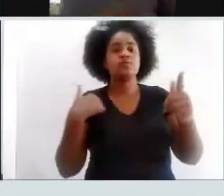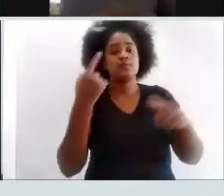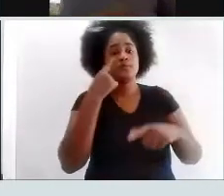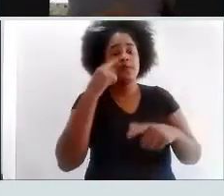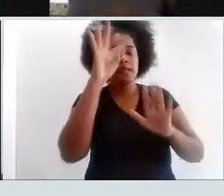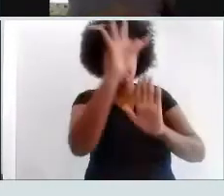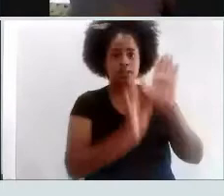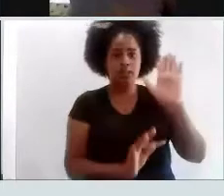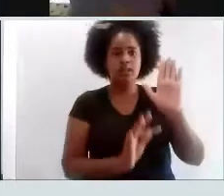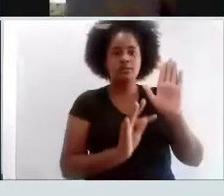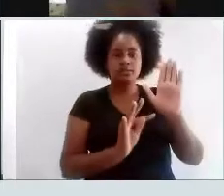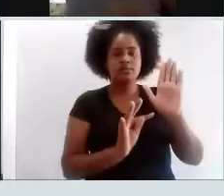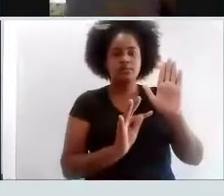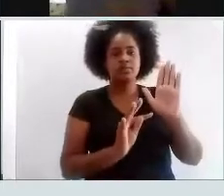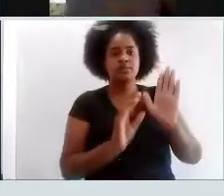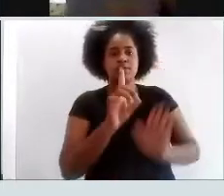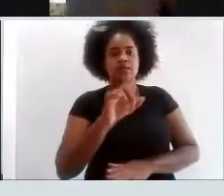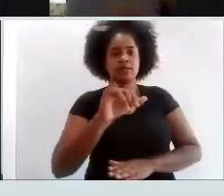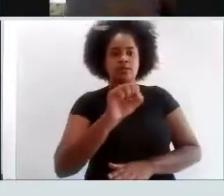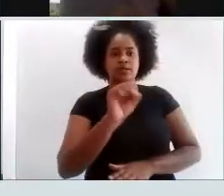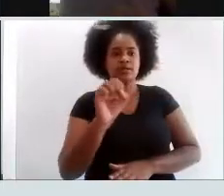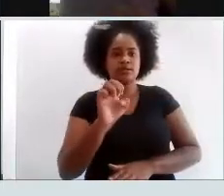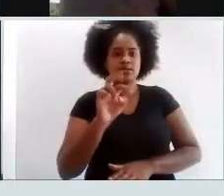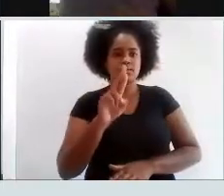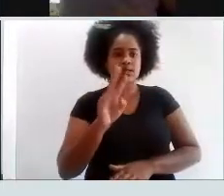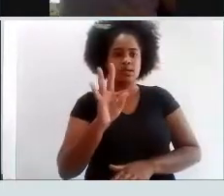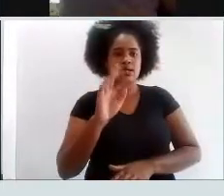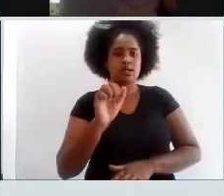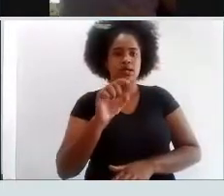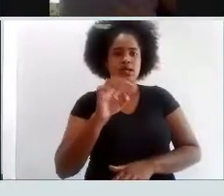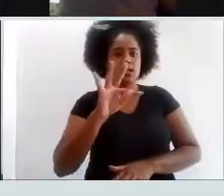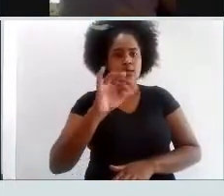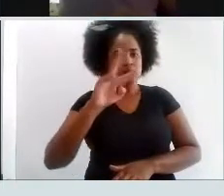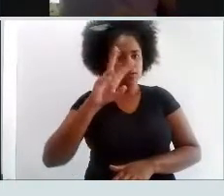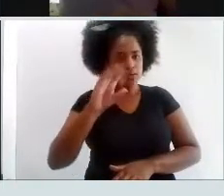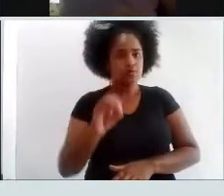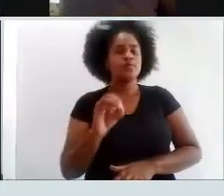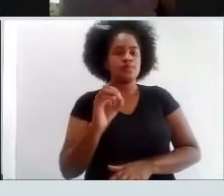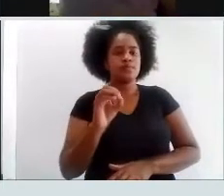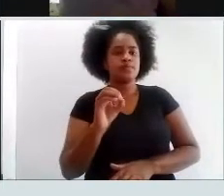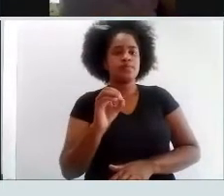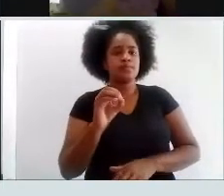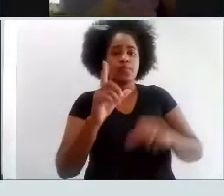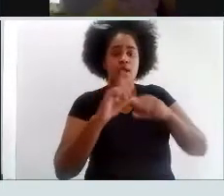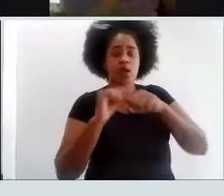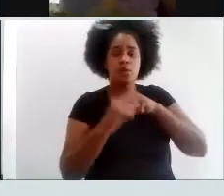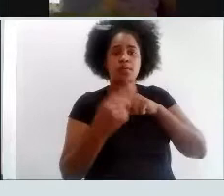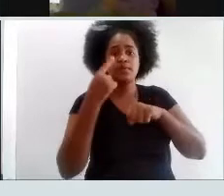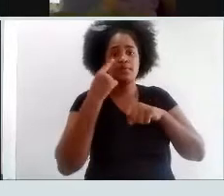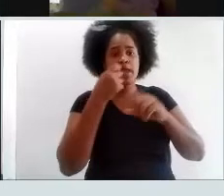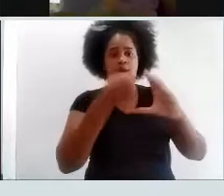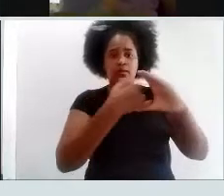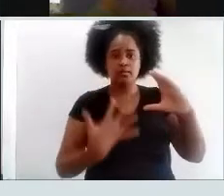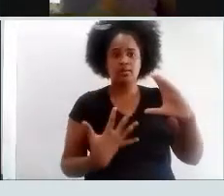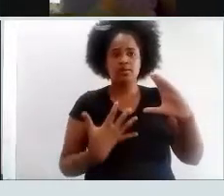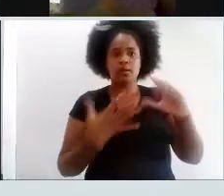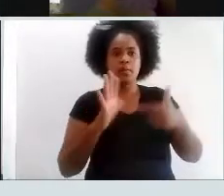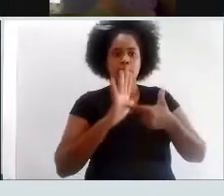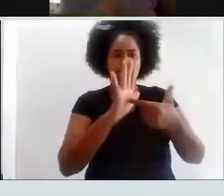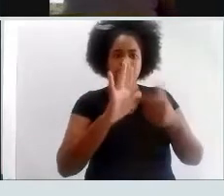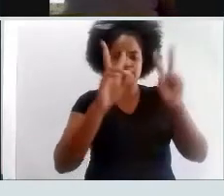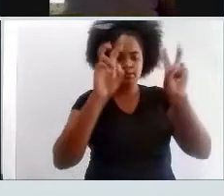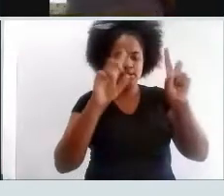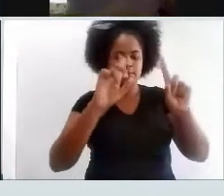além daquela característica de ter que apresentar o tema e ter que argumentar, ele